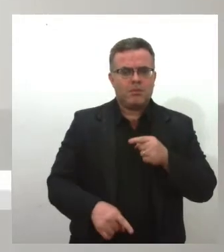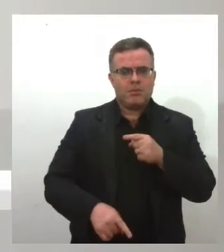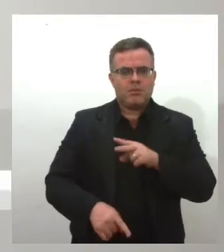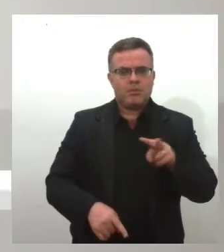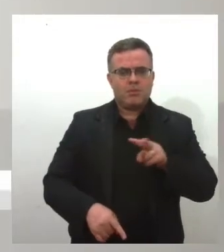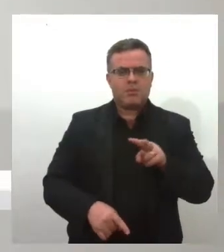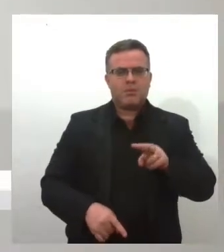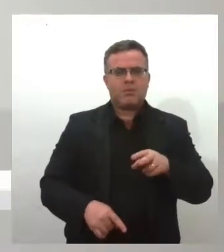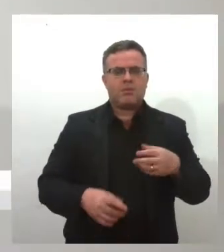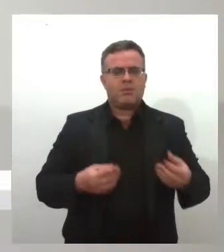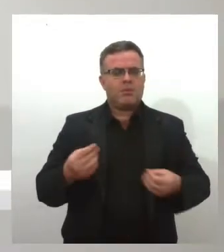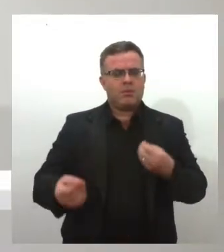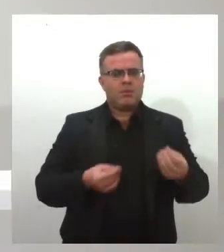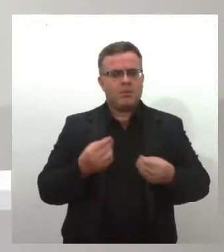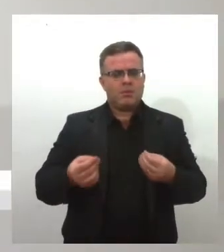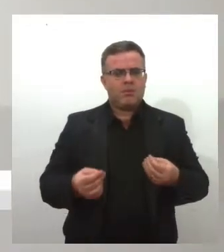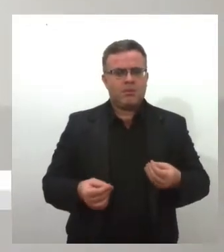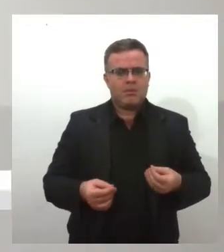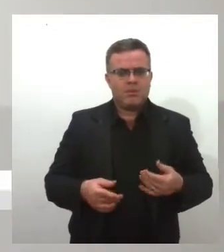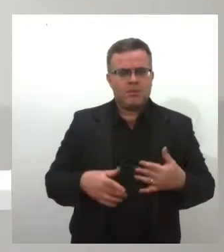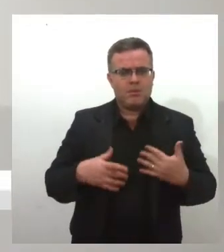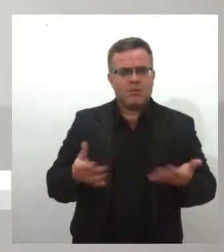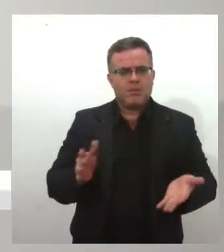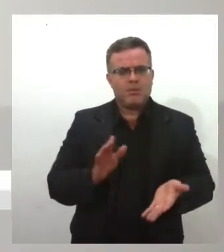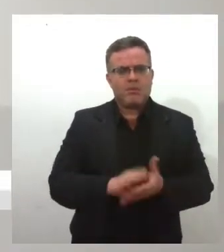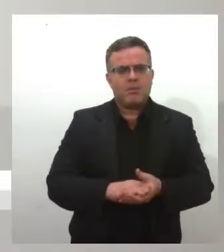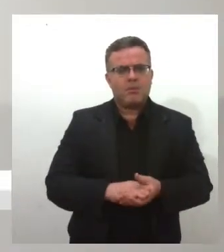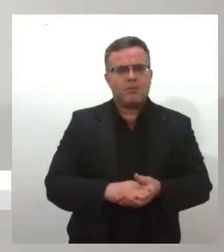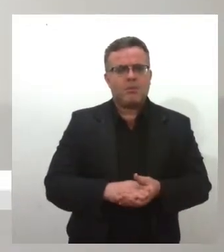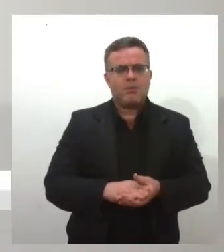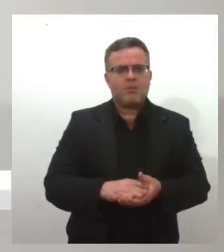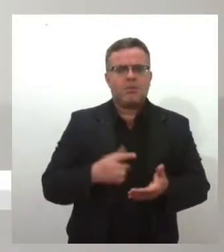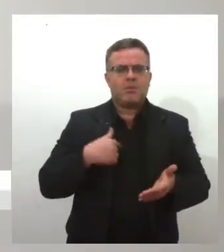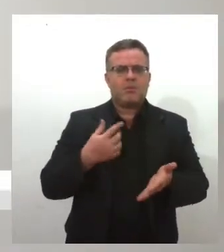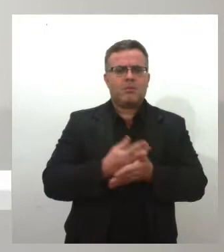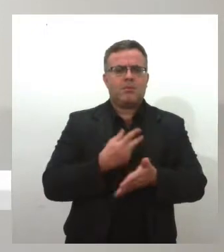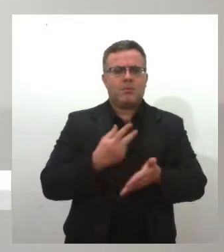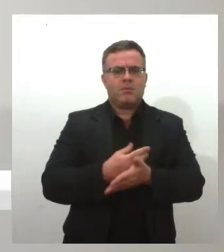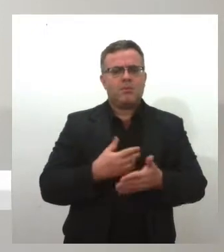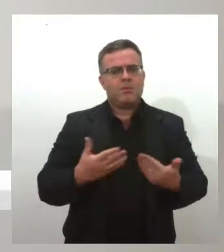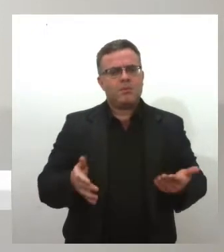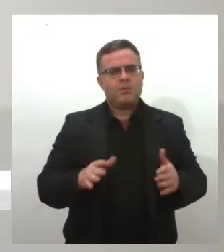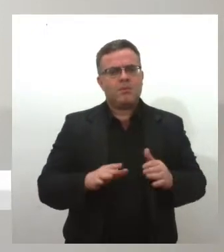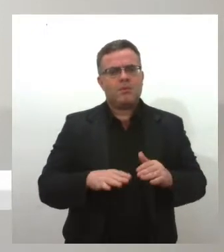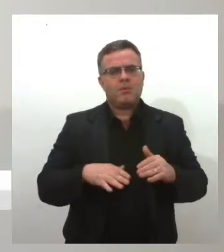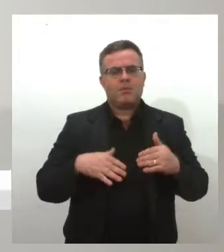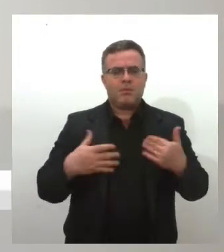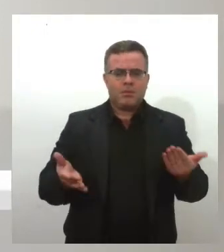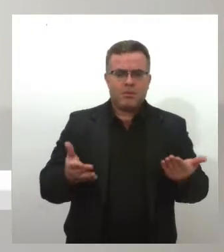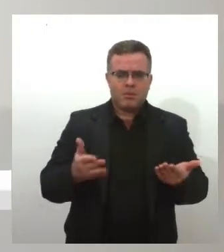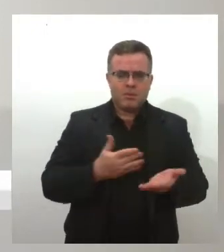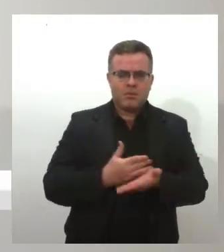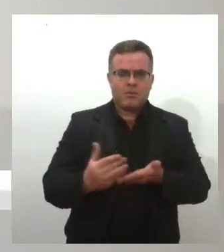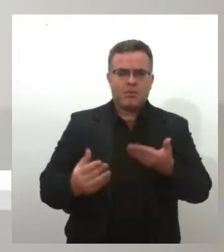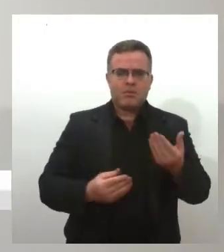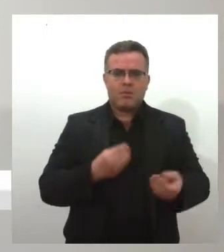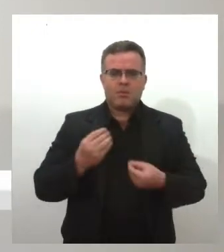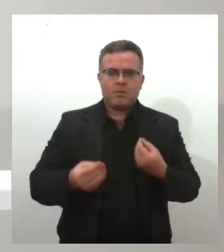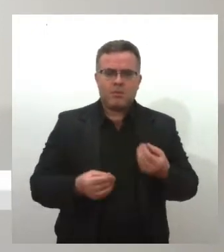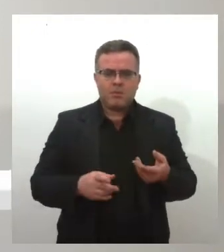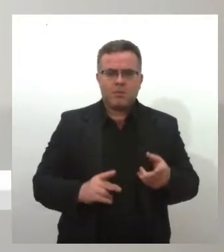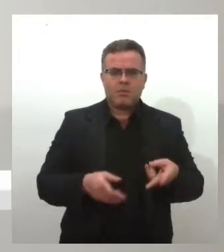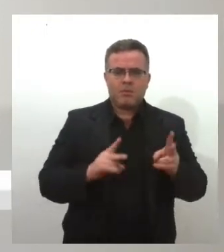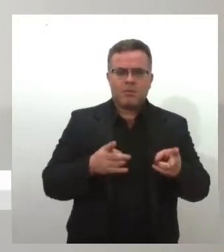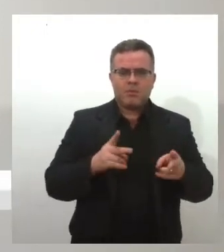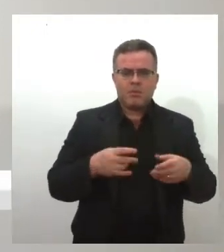esse olhar porque foge do convencional, eu estou fazendo alguma coisa errada. É como se eu posso continuar educando nesse mundo. E